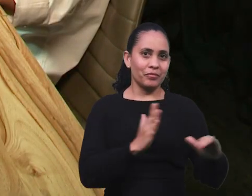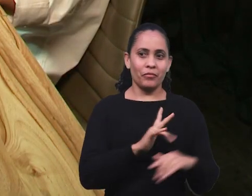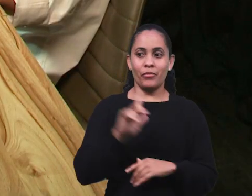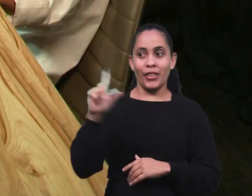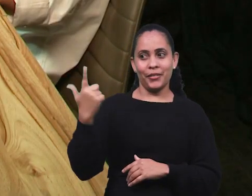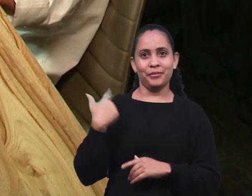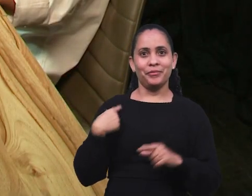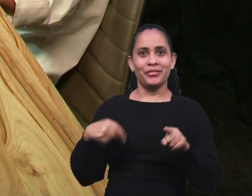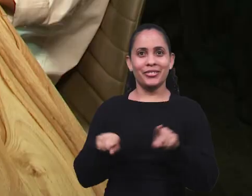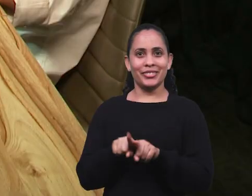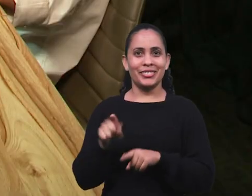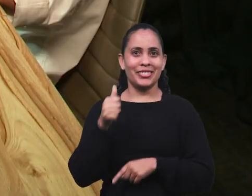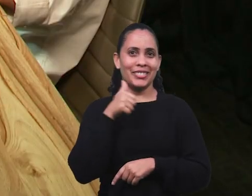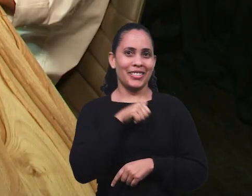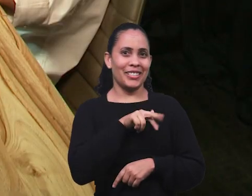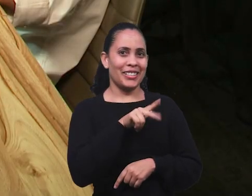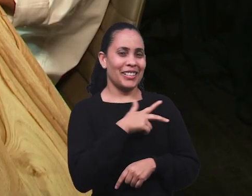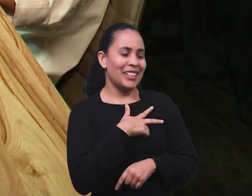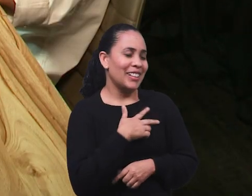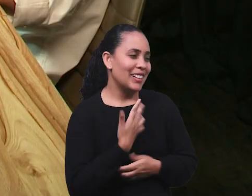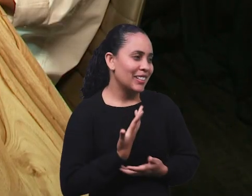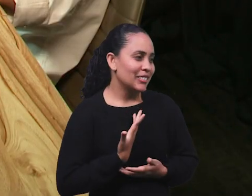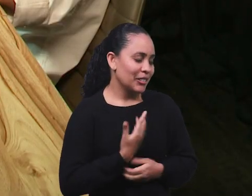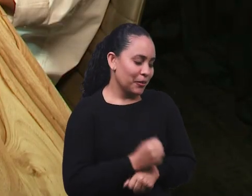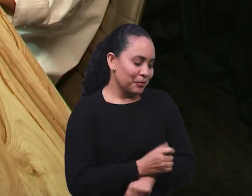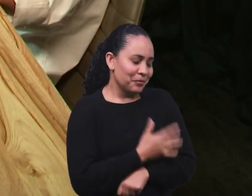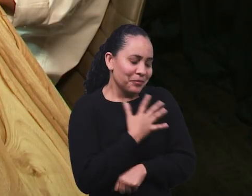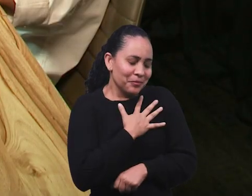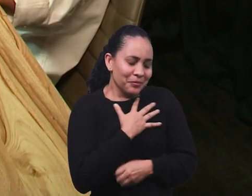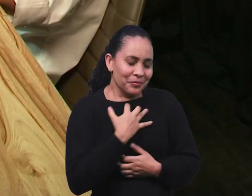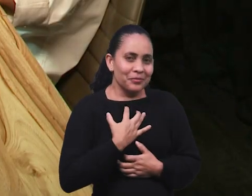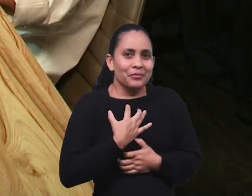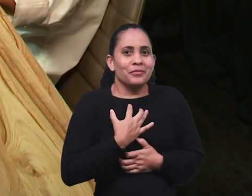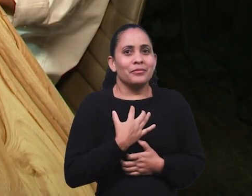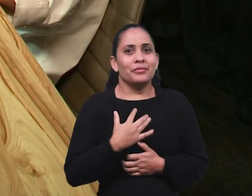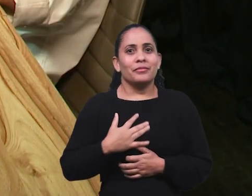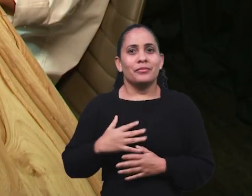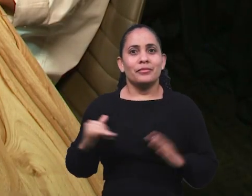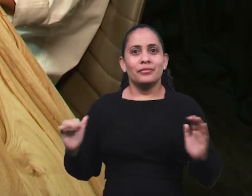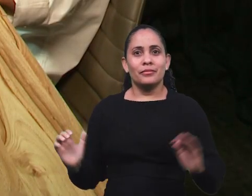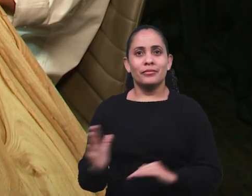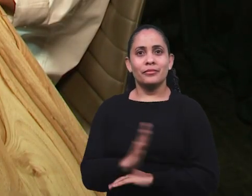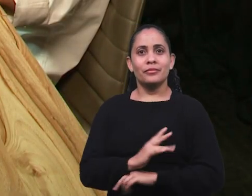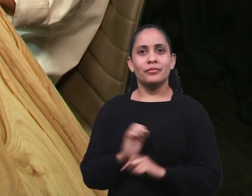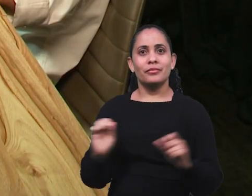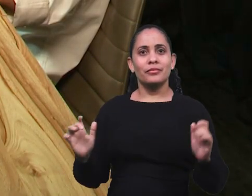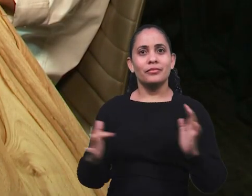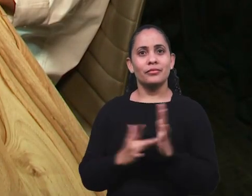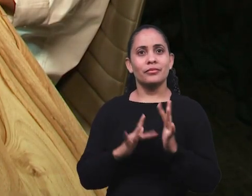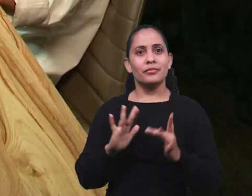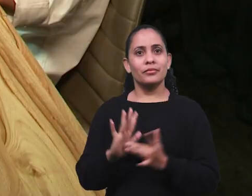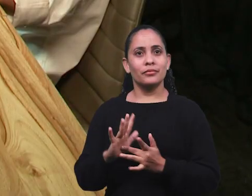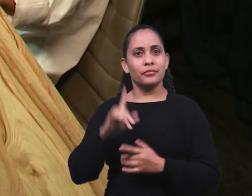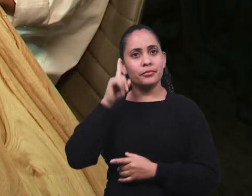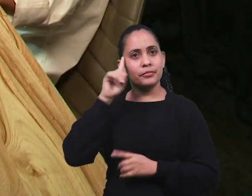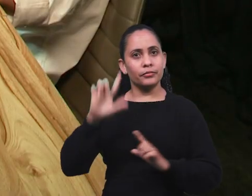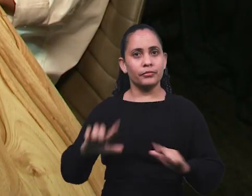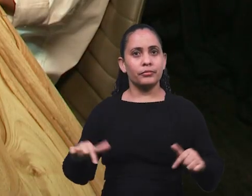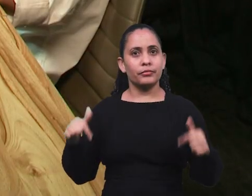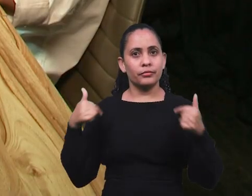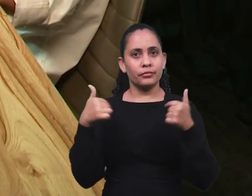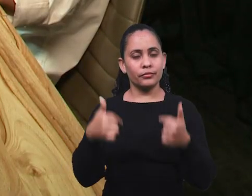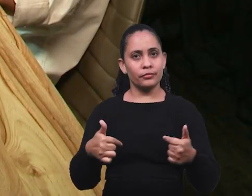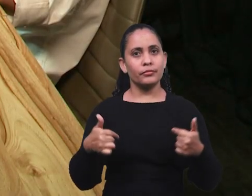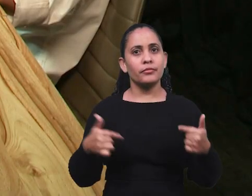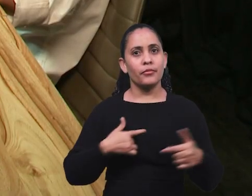Ela tá emocionada. Você tá emocionada? Oh, que lindo. Que bênção, Deus que seja bênção. louvado. Mas é verdade, quando Deus ele se manifesta através dos